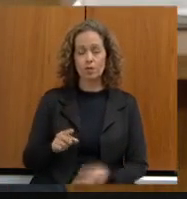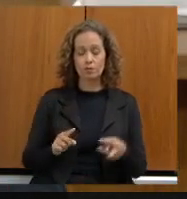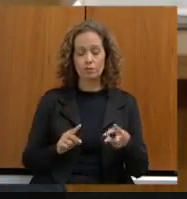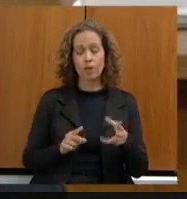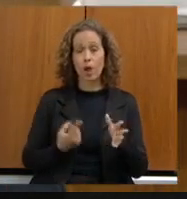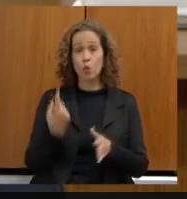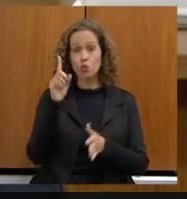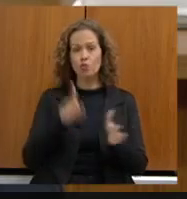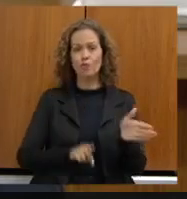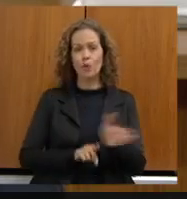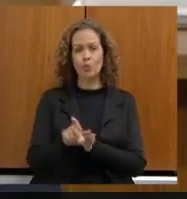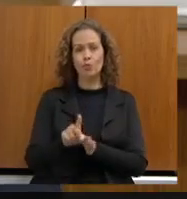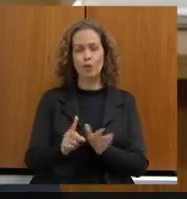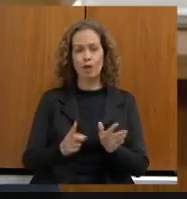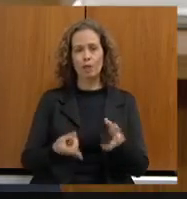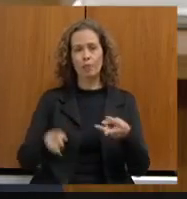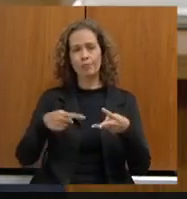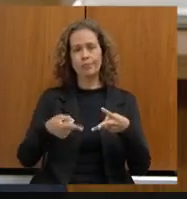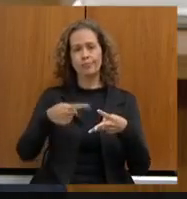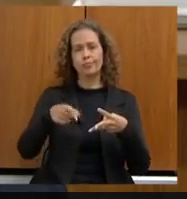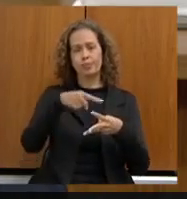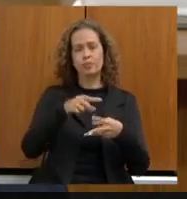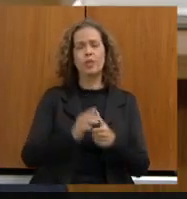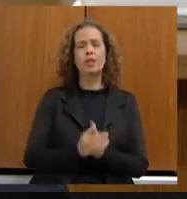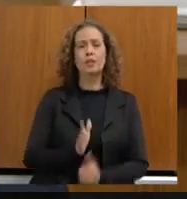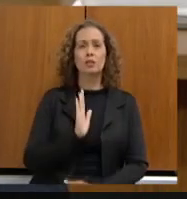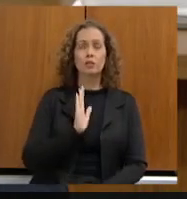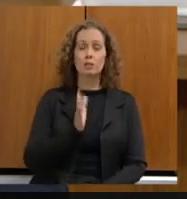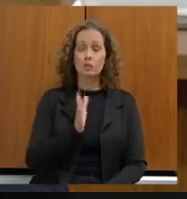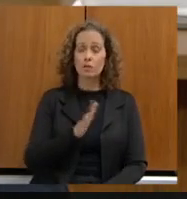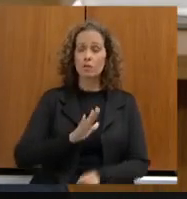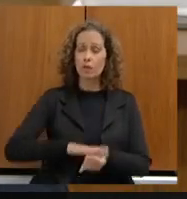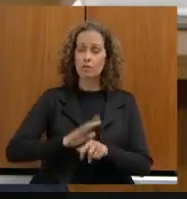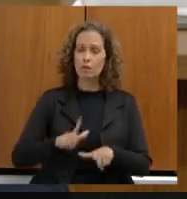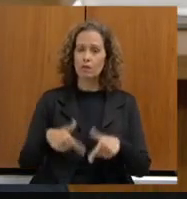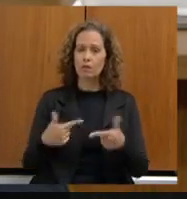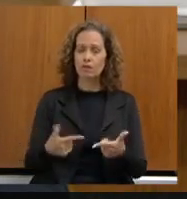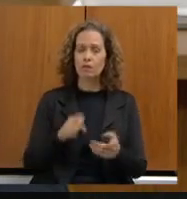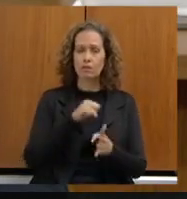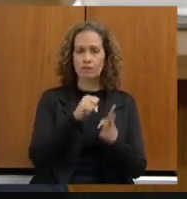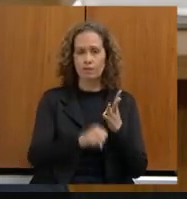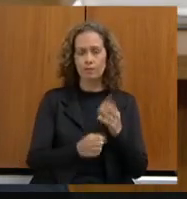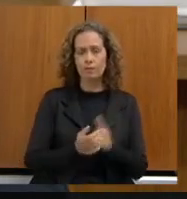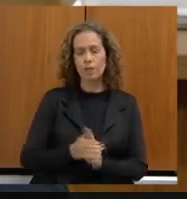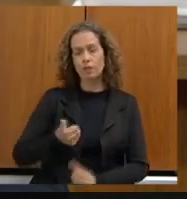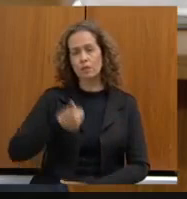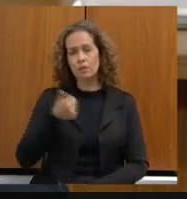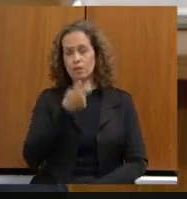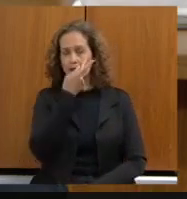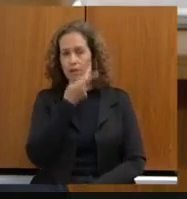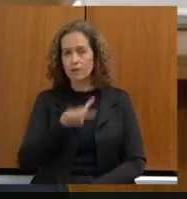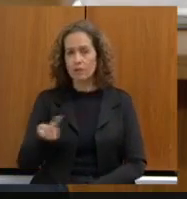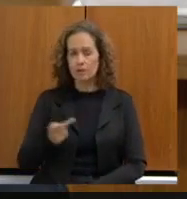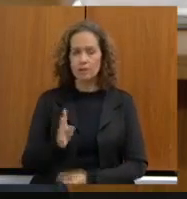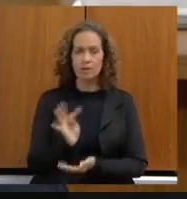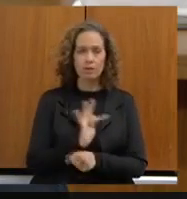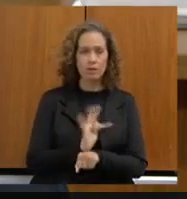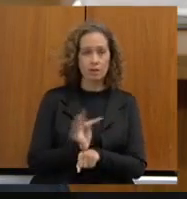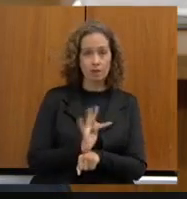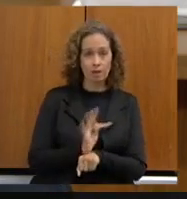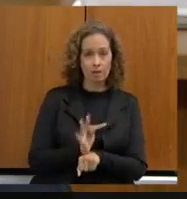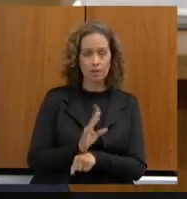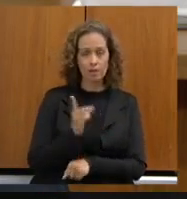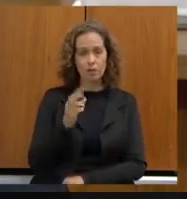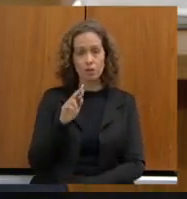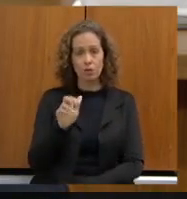primeira é a gente já teve algumas ações adotadas nesses últimos meses a primeira foi visita técnica com a juíza da execução penal doutora